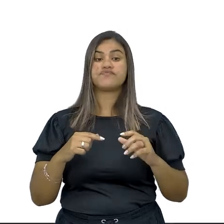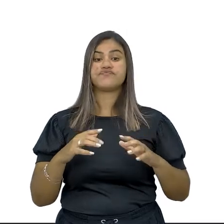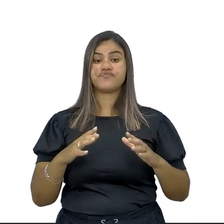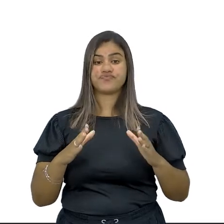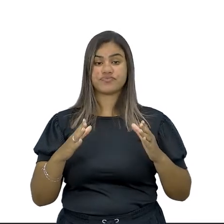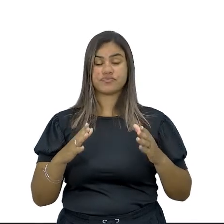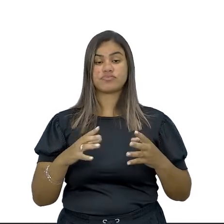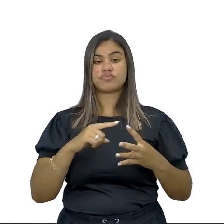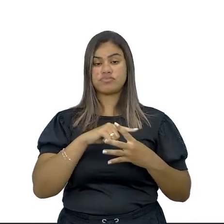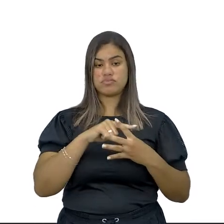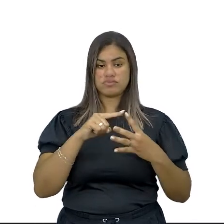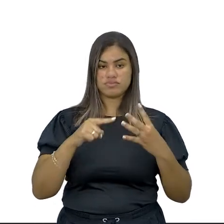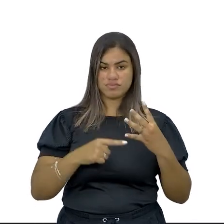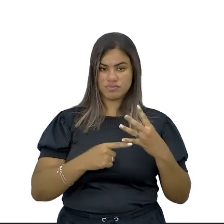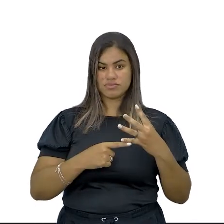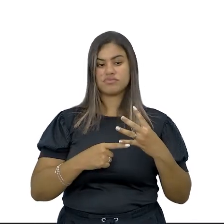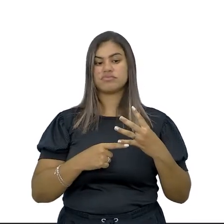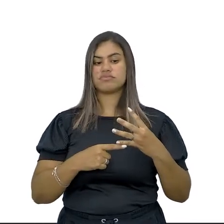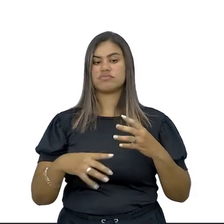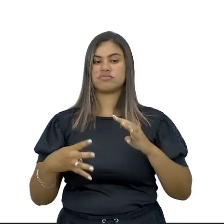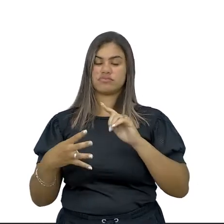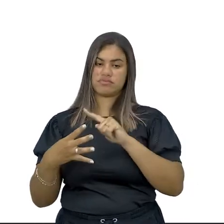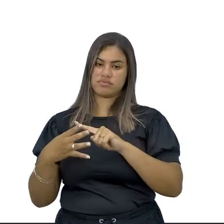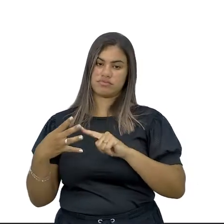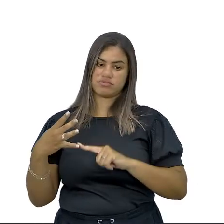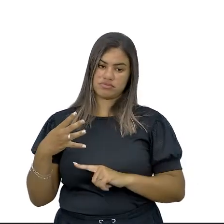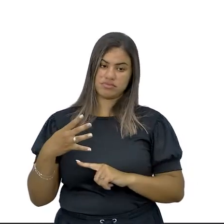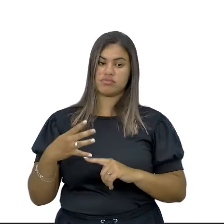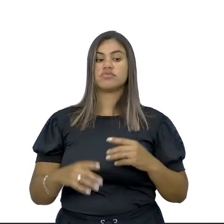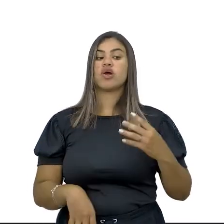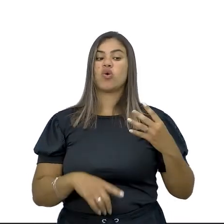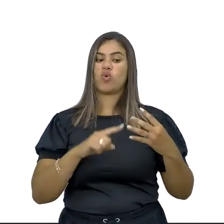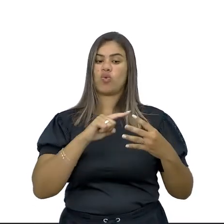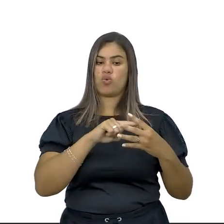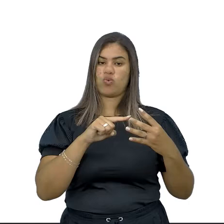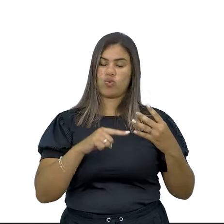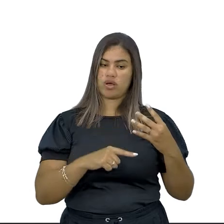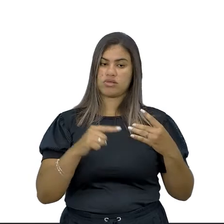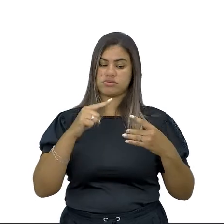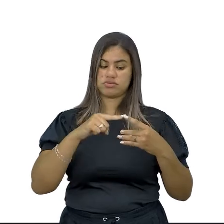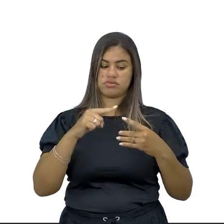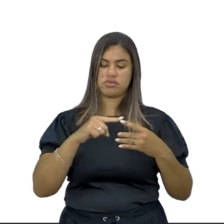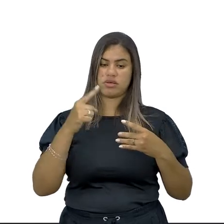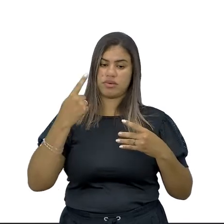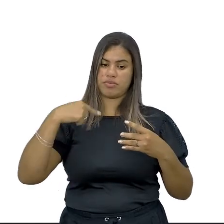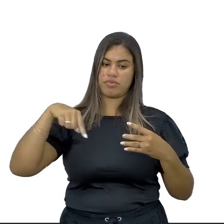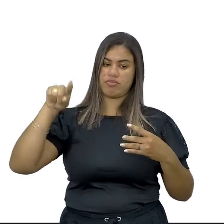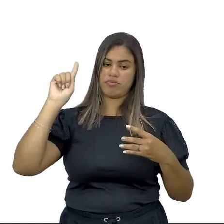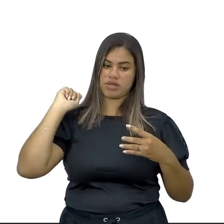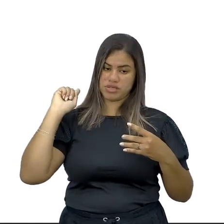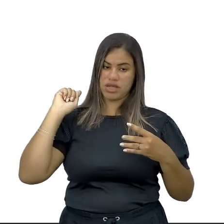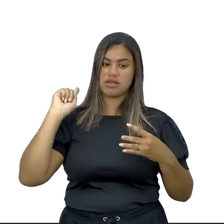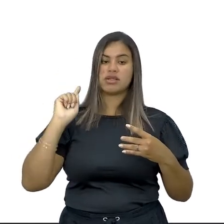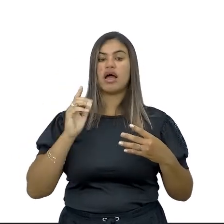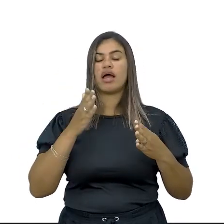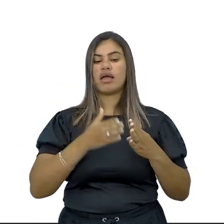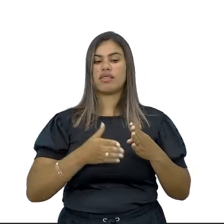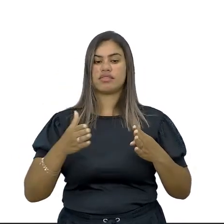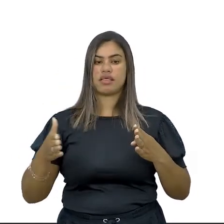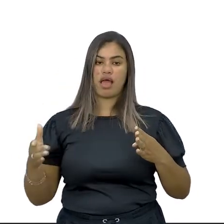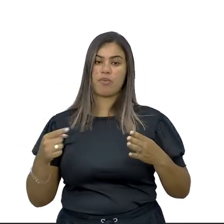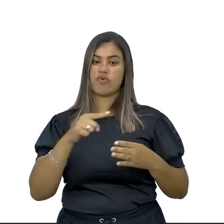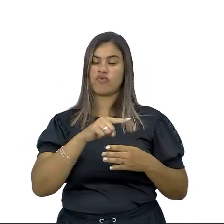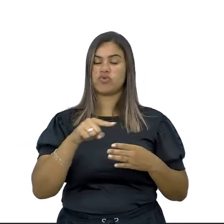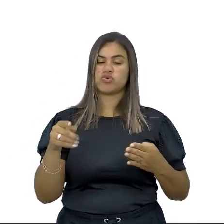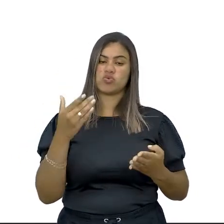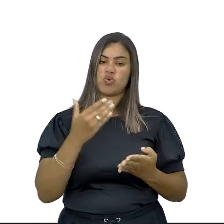4 formações. Então, a começar pela formação passada, a de etapa, parte 1, vocês